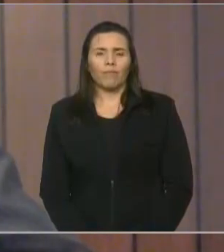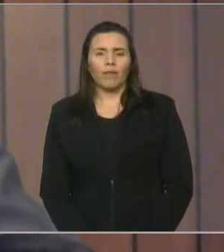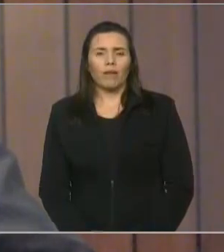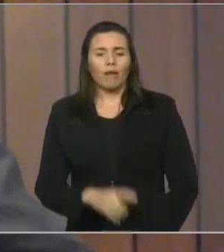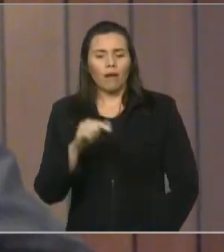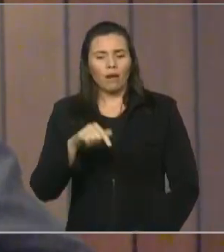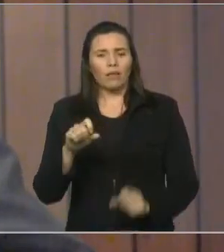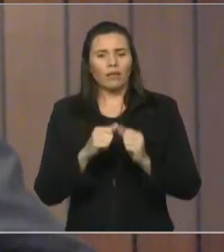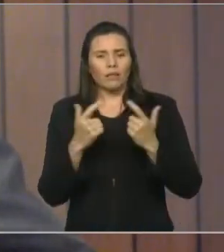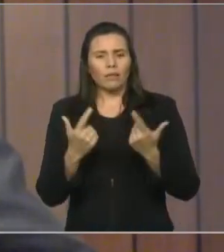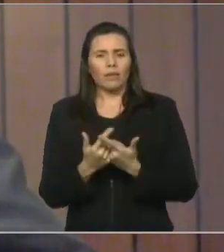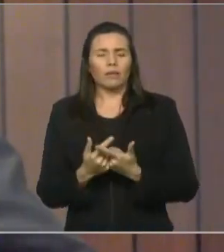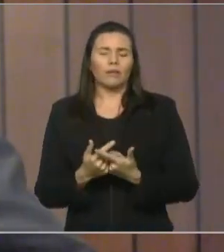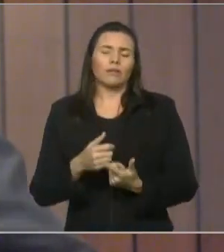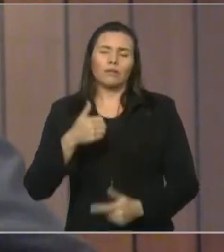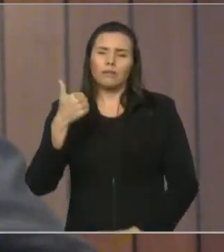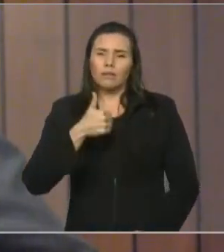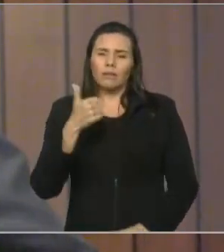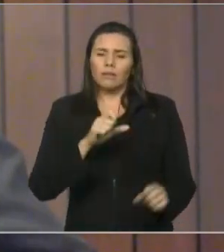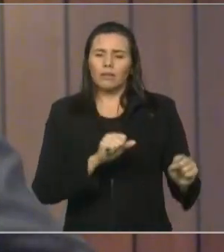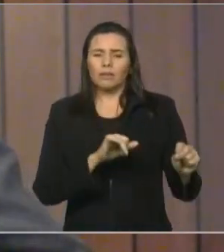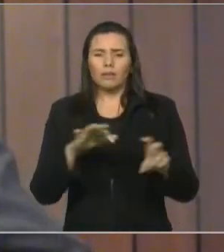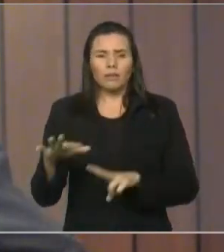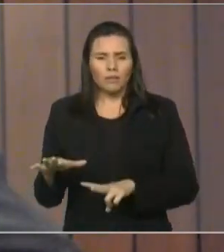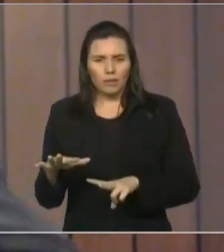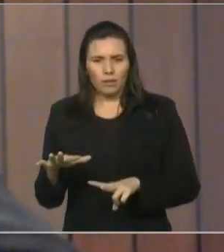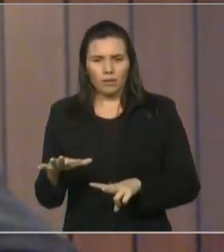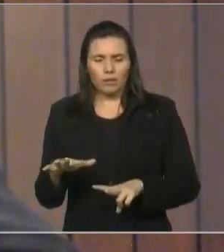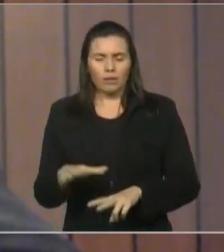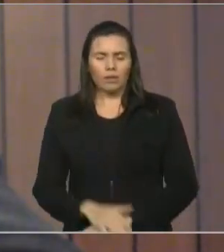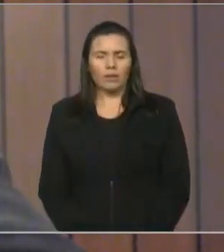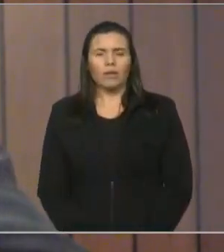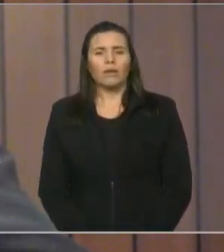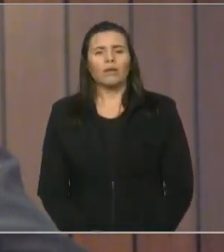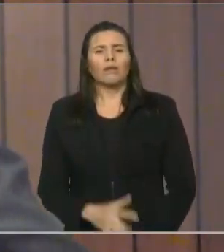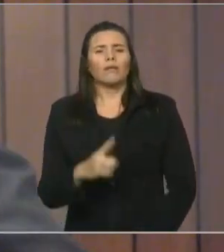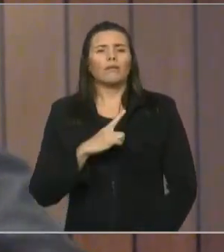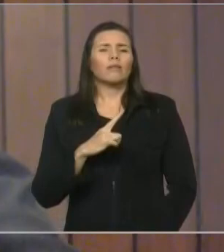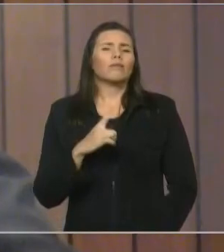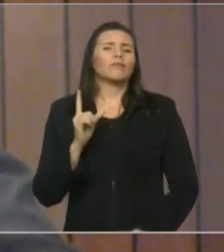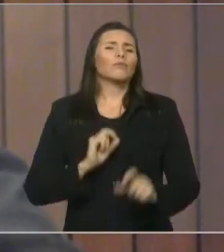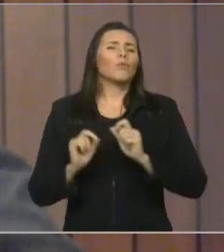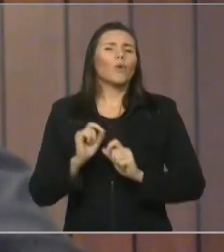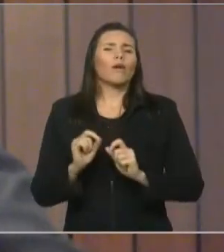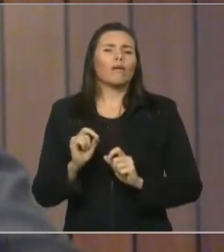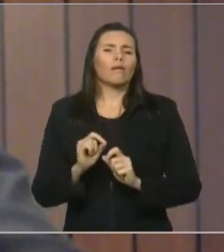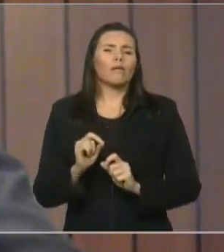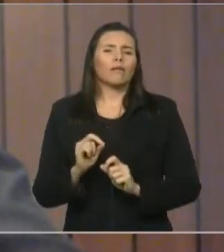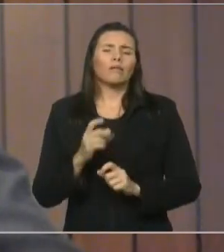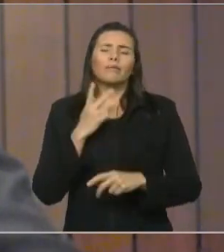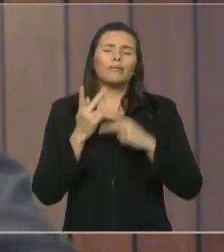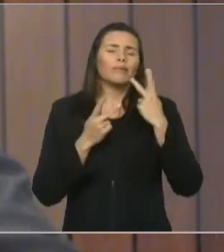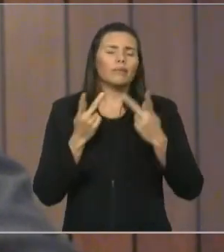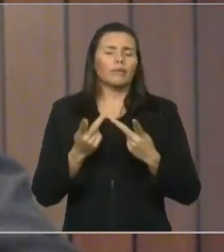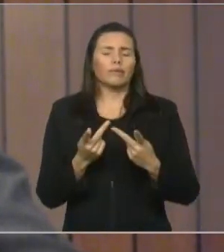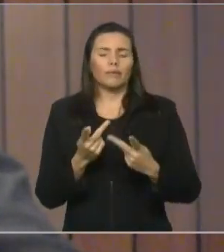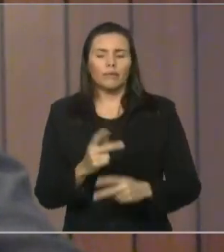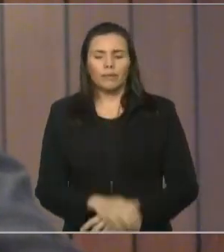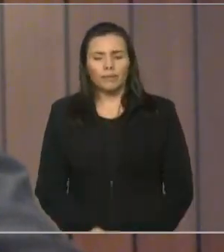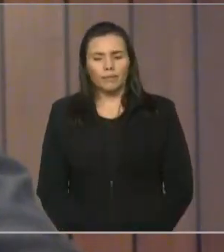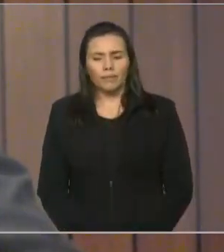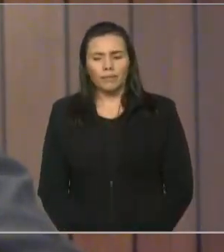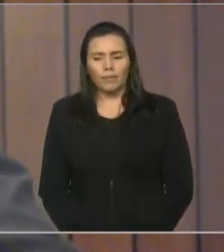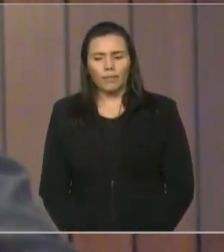na primeira semana legislativa. O relato foi feito pelo